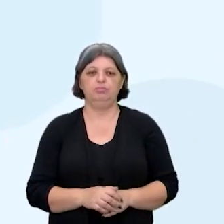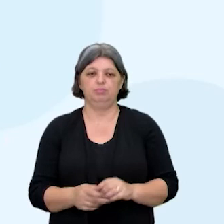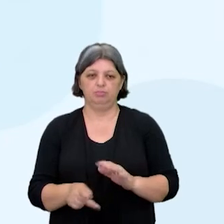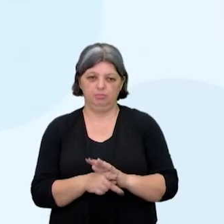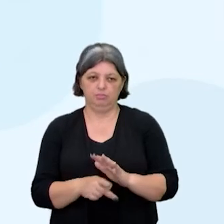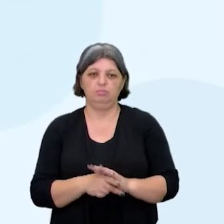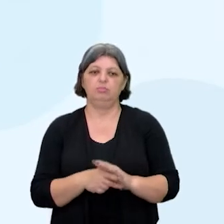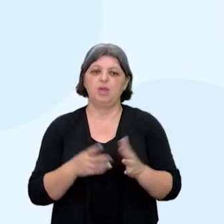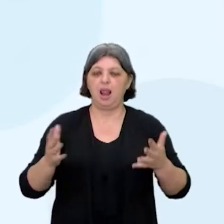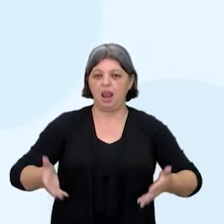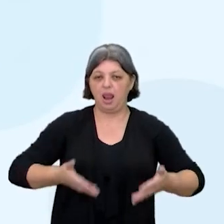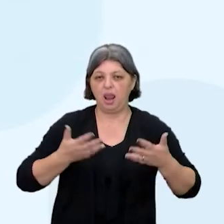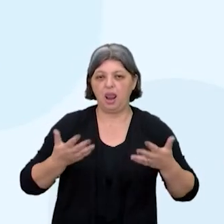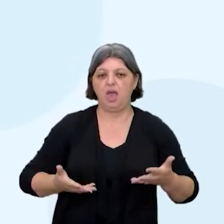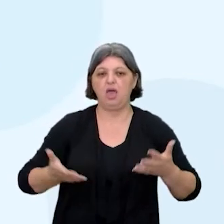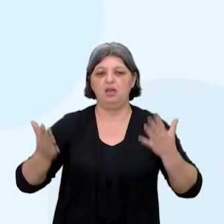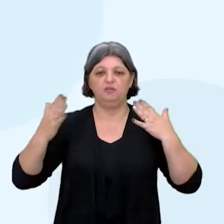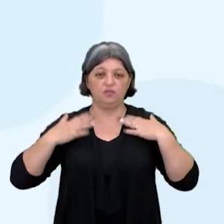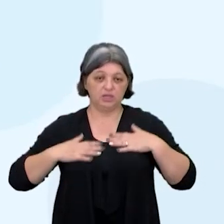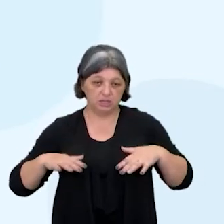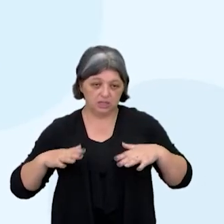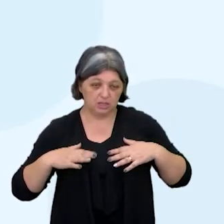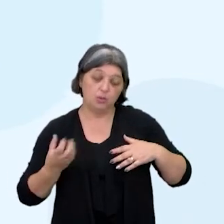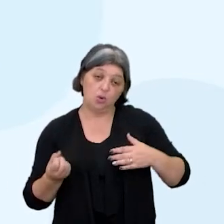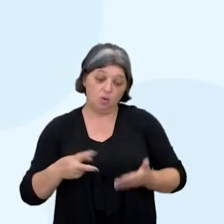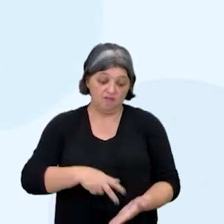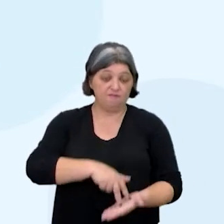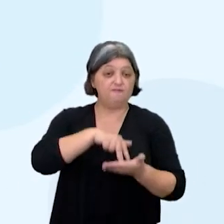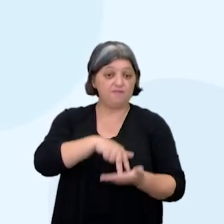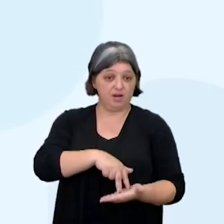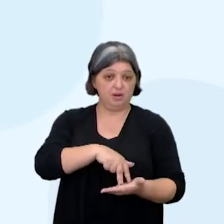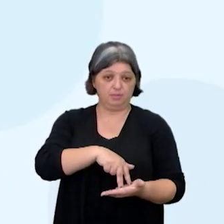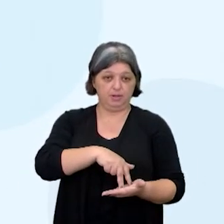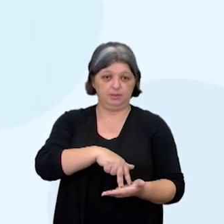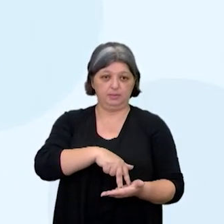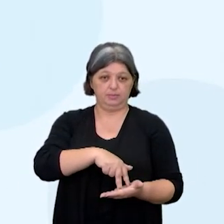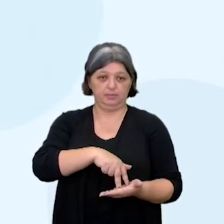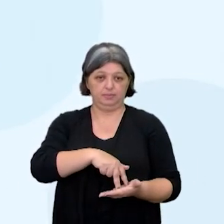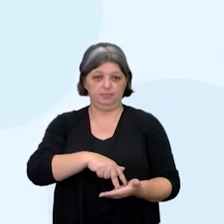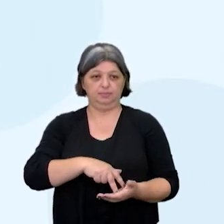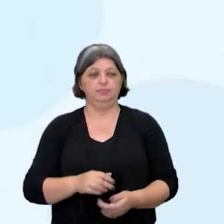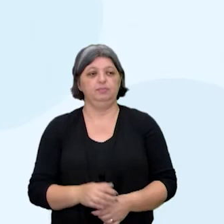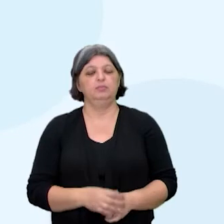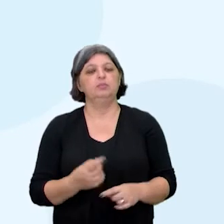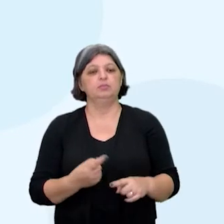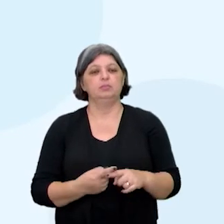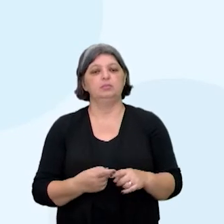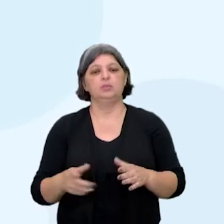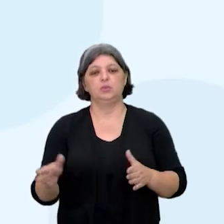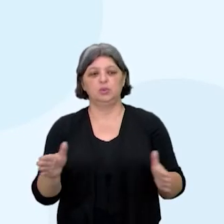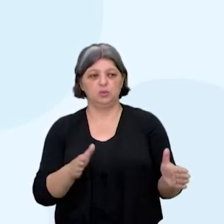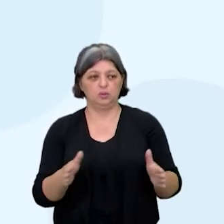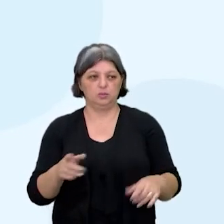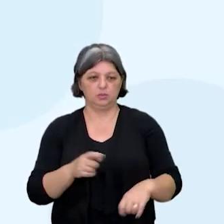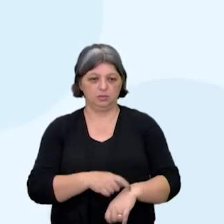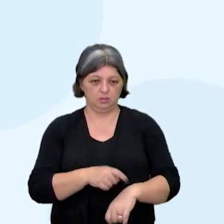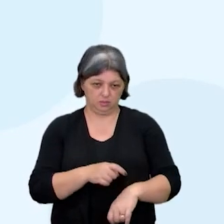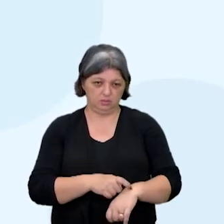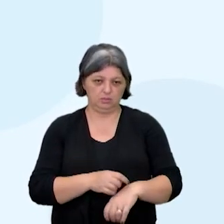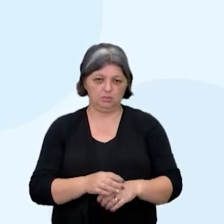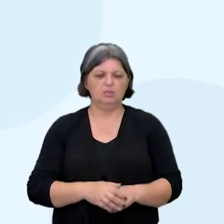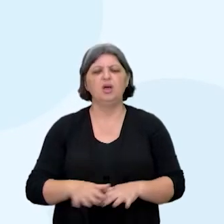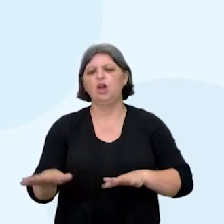podem ser leves e suaves, firmes e resistentes. Também nós temos aí a questão do tempo. O tempo refere-se